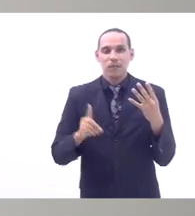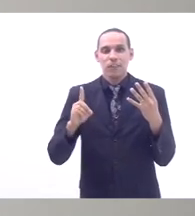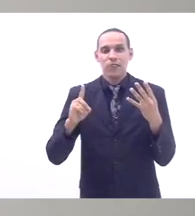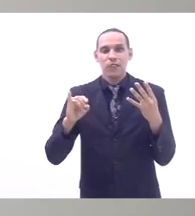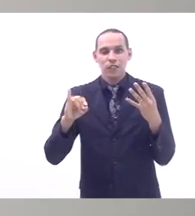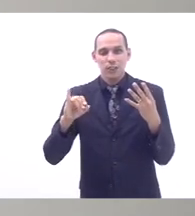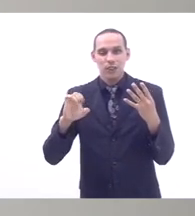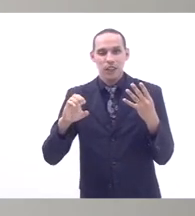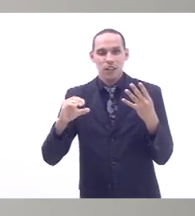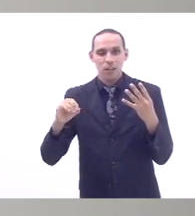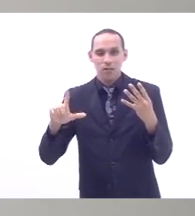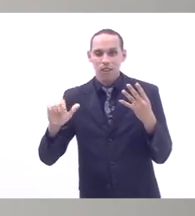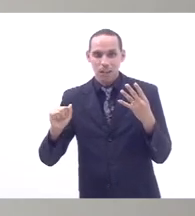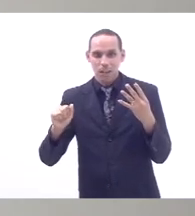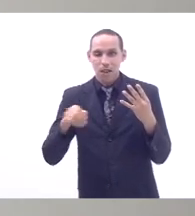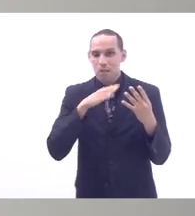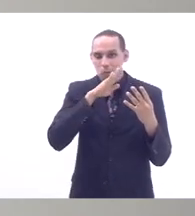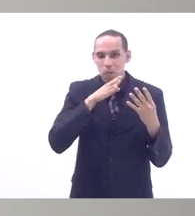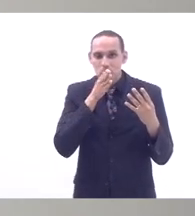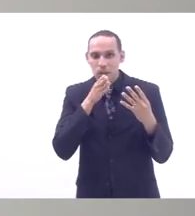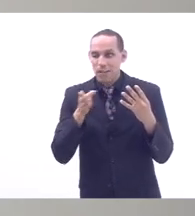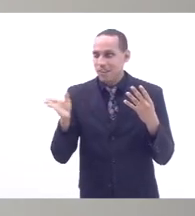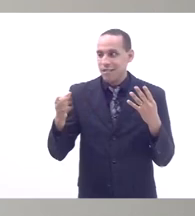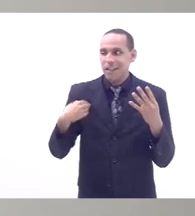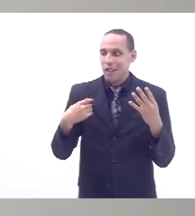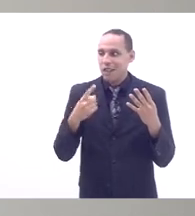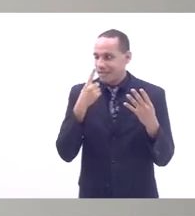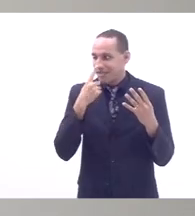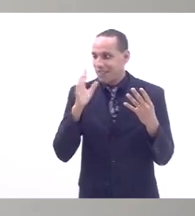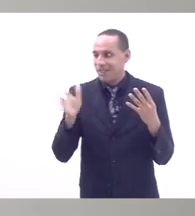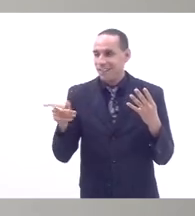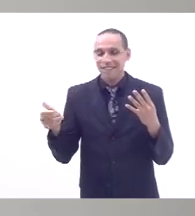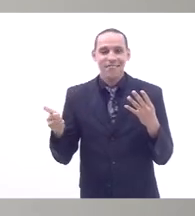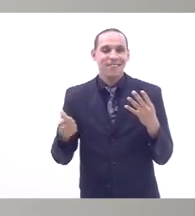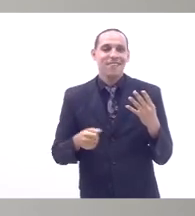Diecolá, Babá Diecolá, já estou íntimo, hein, Babá Diecolá.